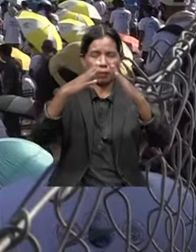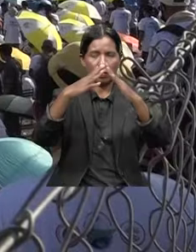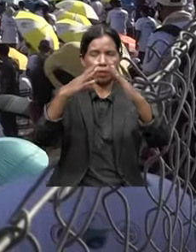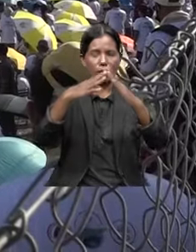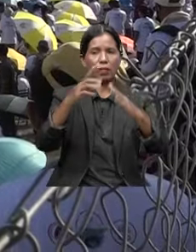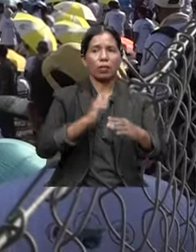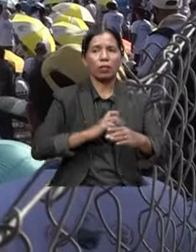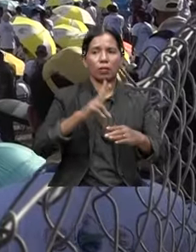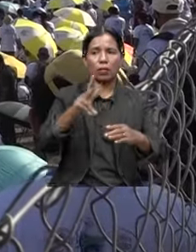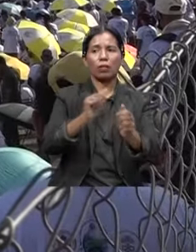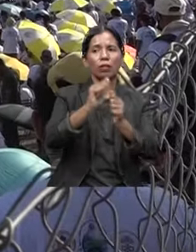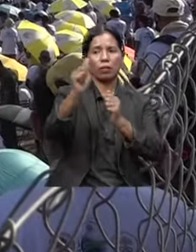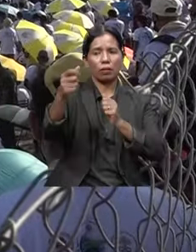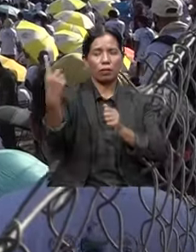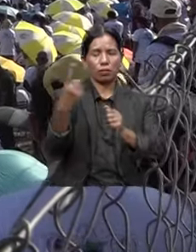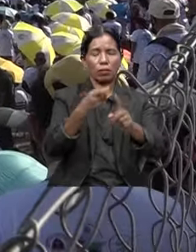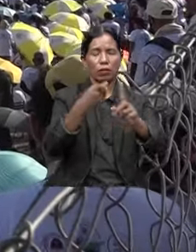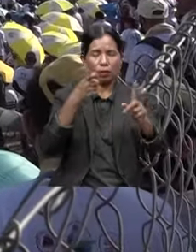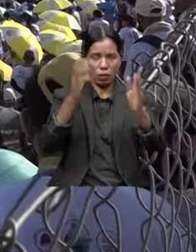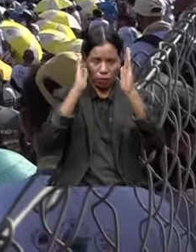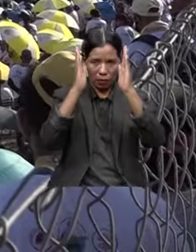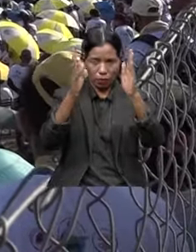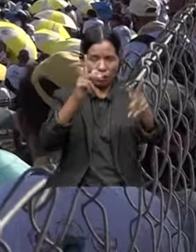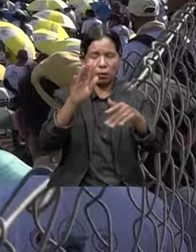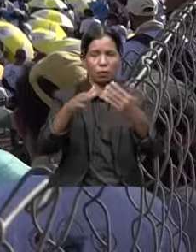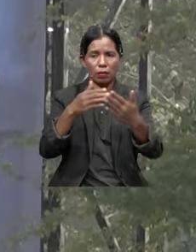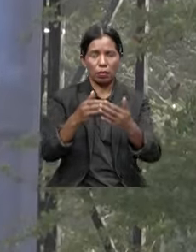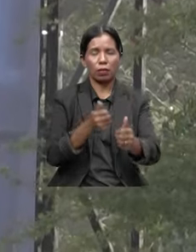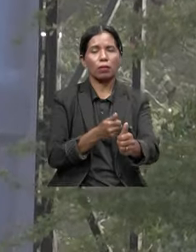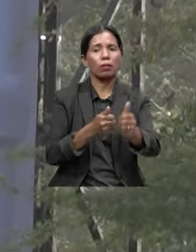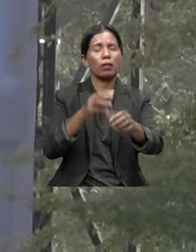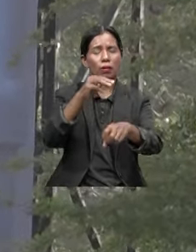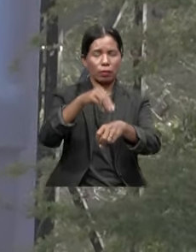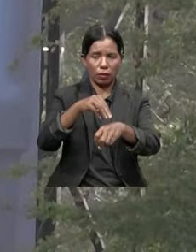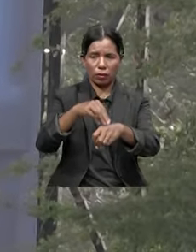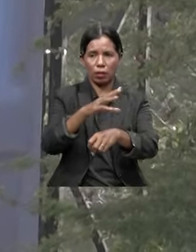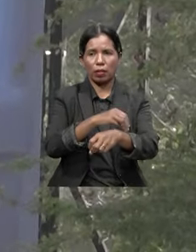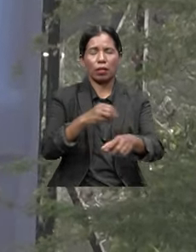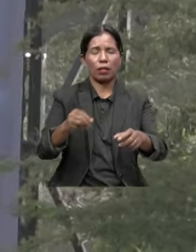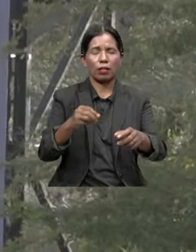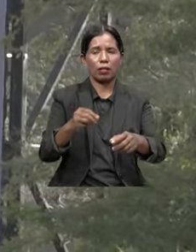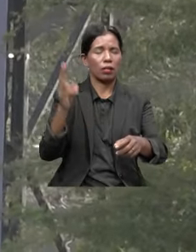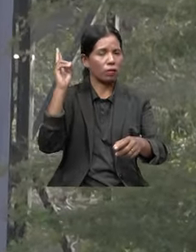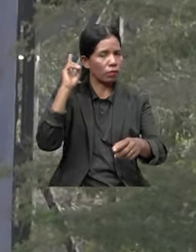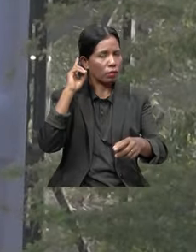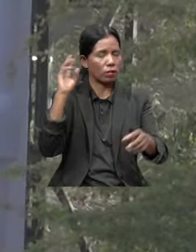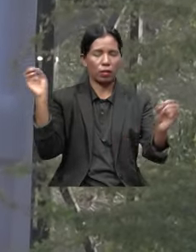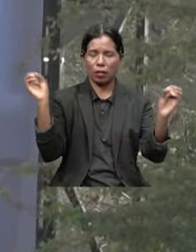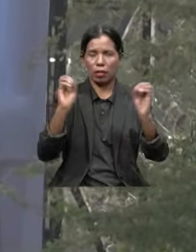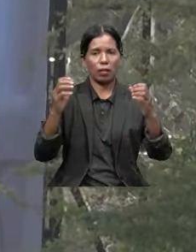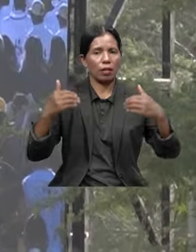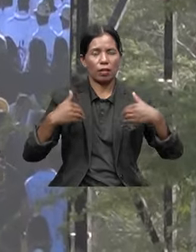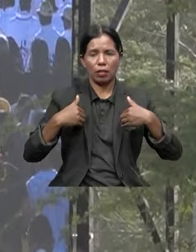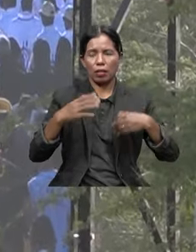nien, nebe doc na fatin Rússi concentração strani sira a tu tua missa, nune mos são sistem nilian mos ladun